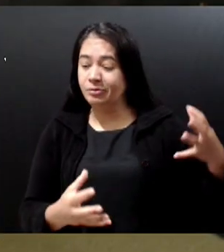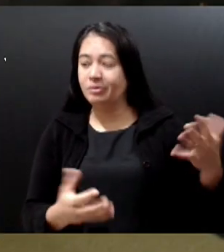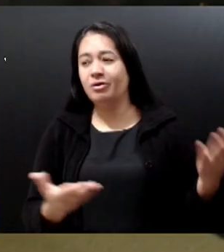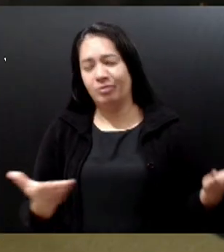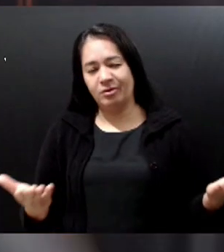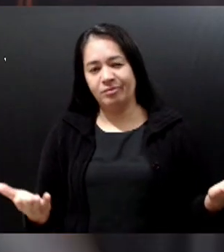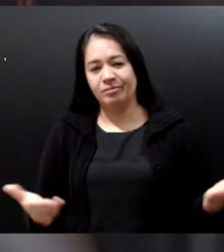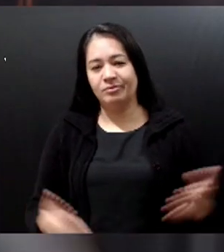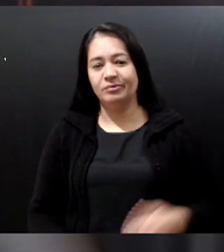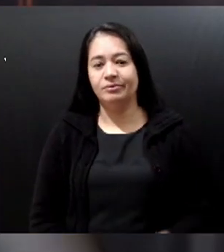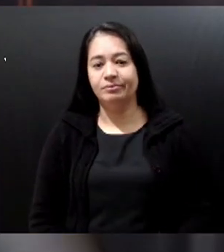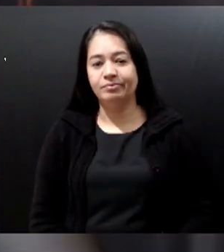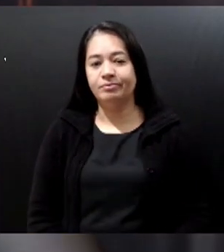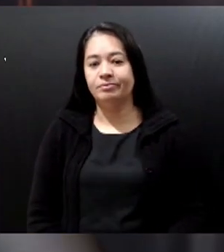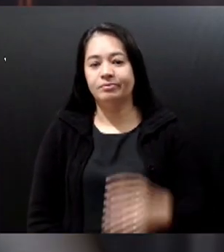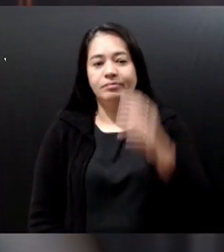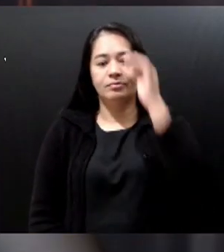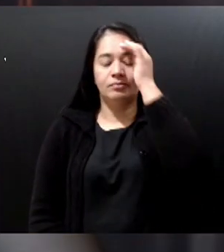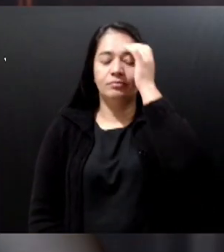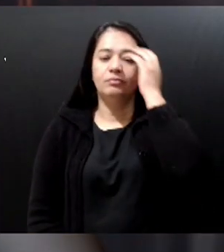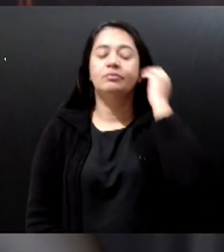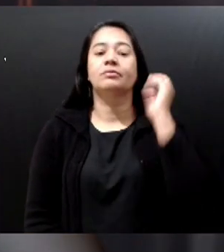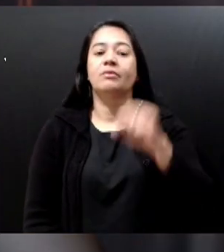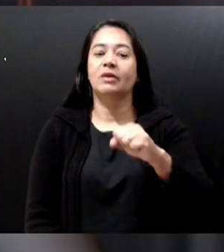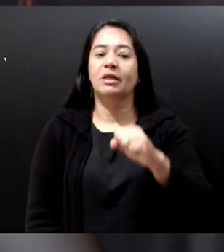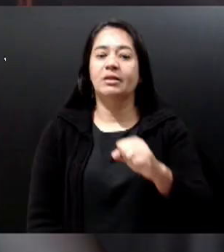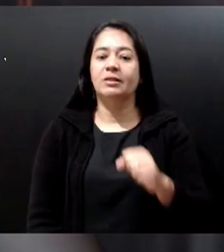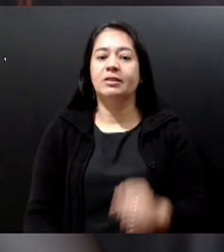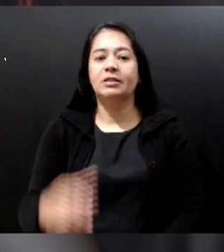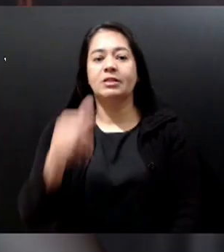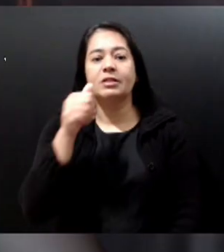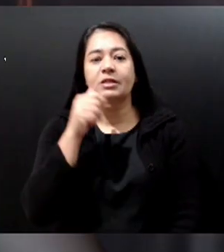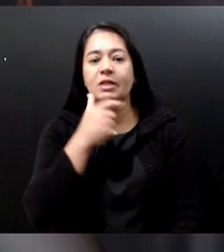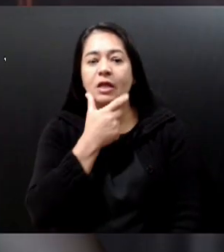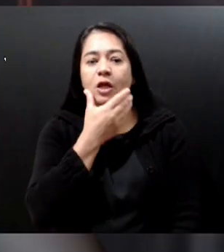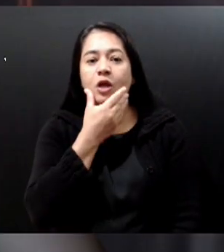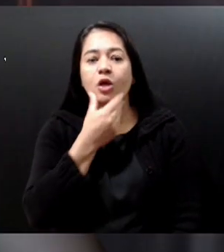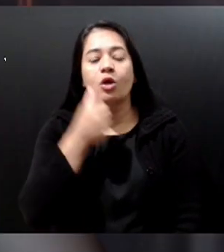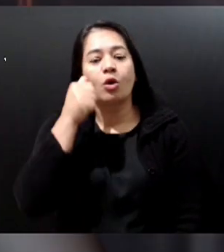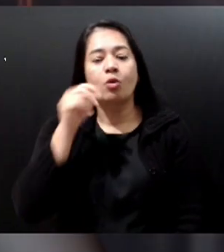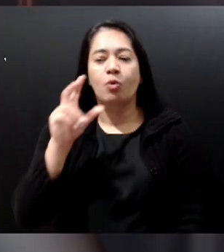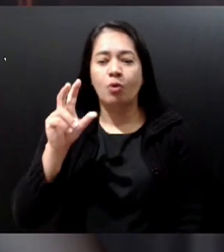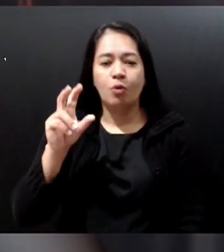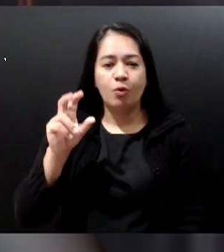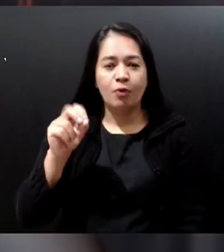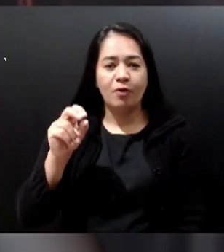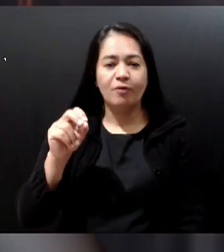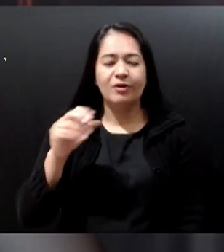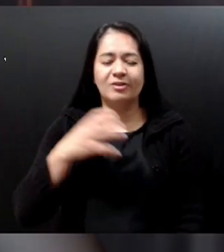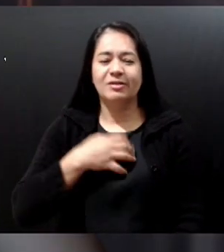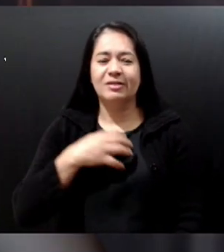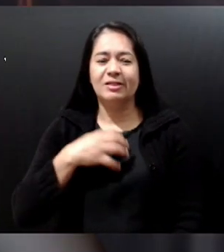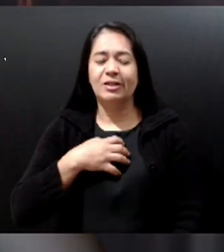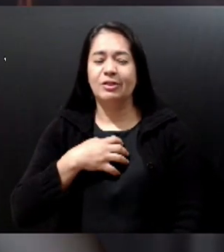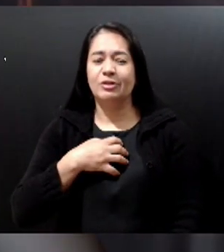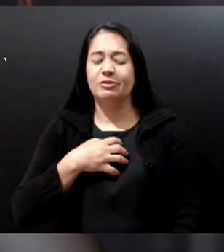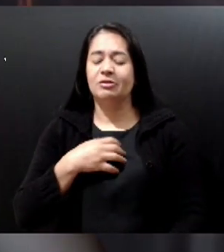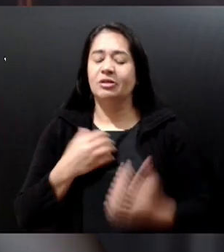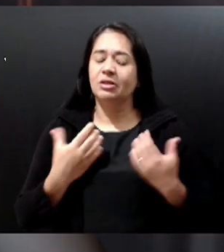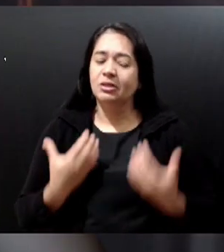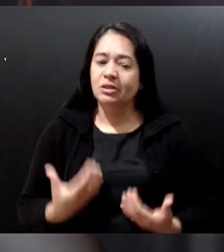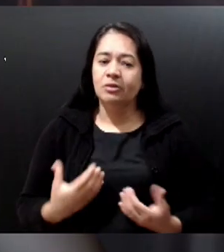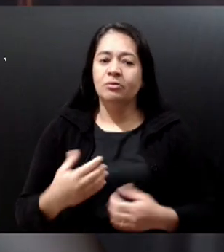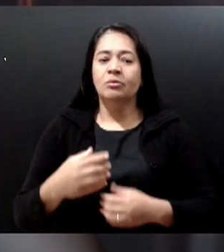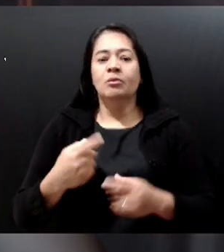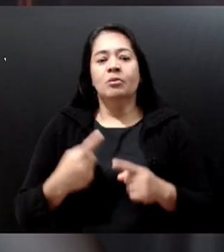É, esses avós normalmente eles se sentem muito sobrecarregados, há um impacto emocional, né, uma grande exigência com